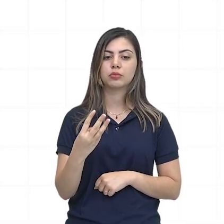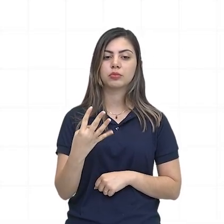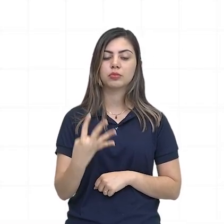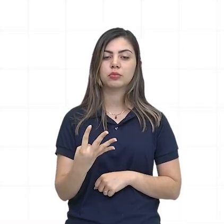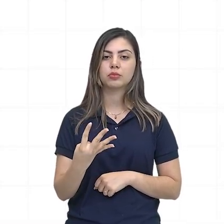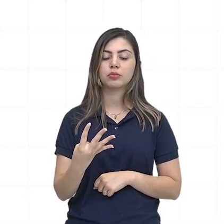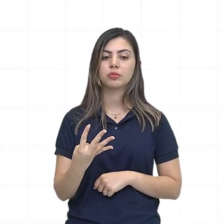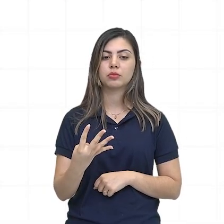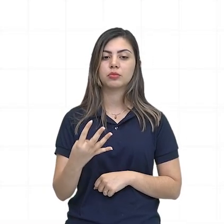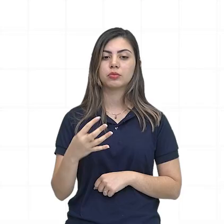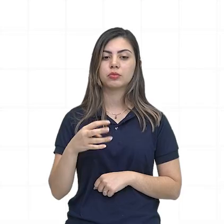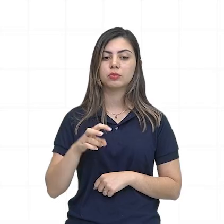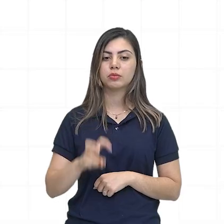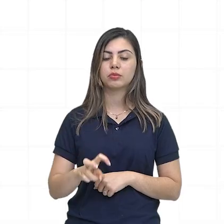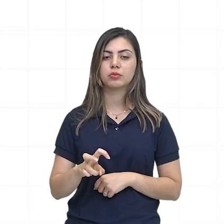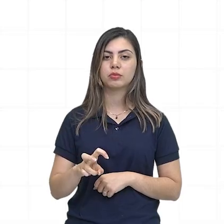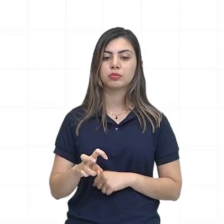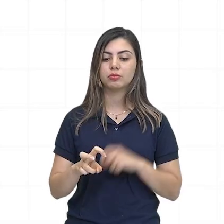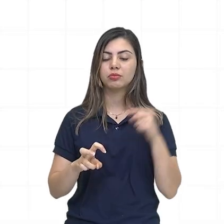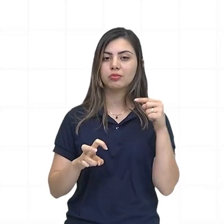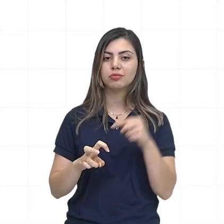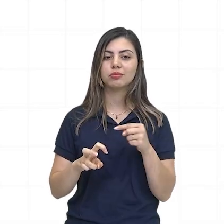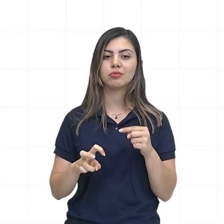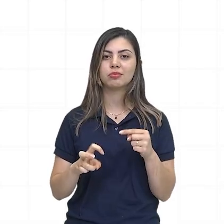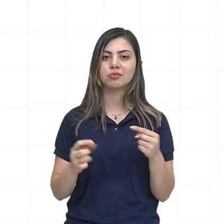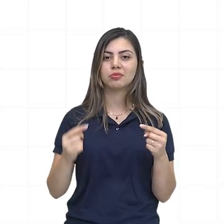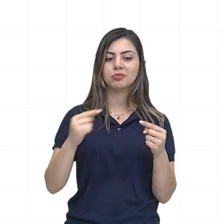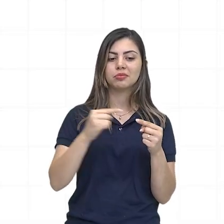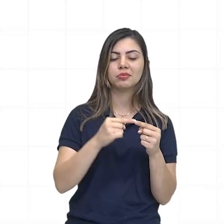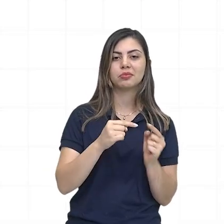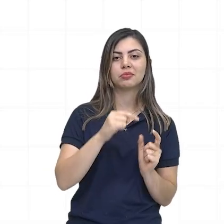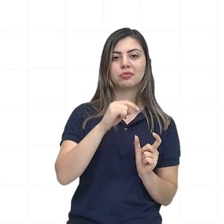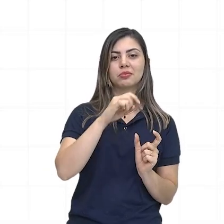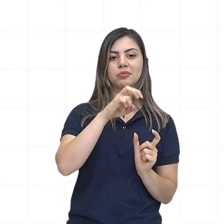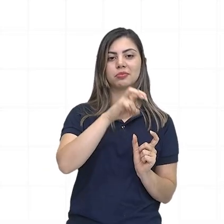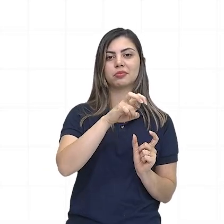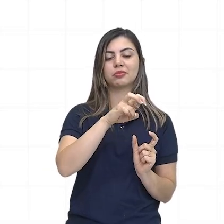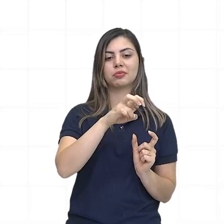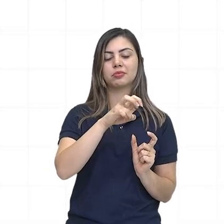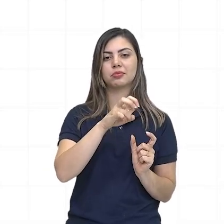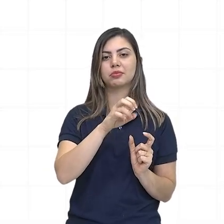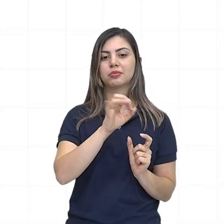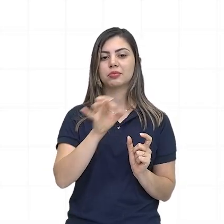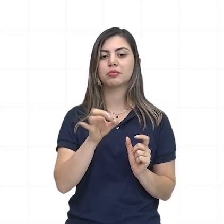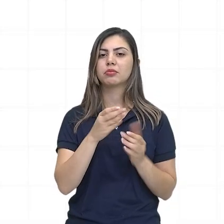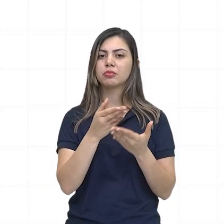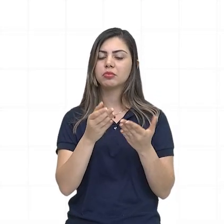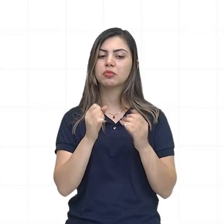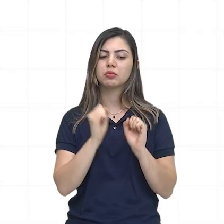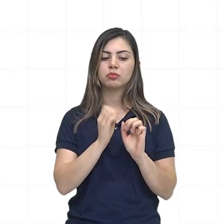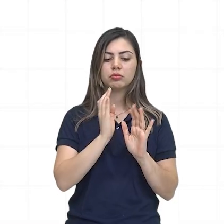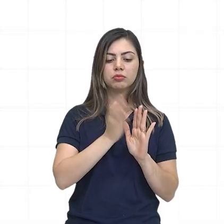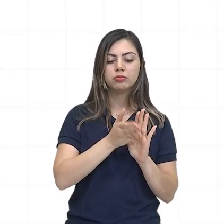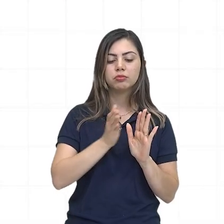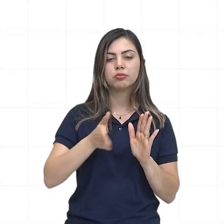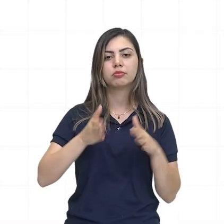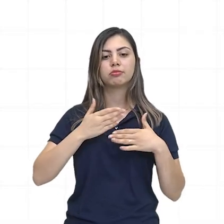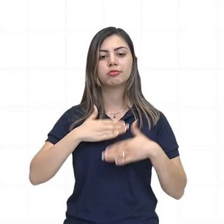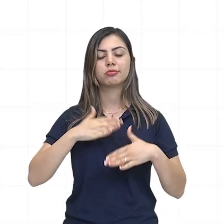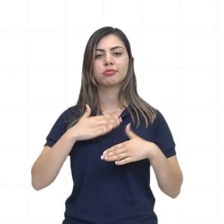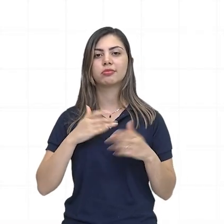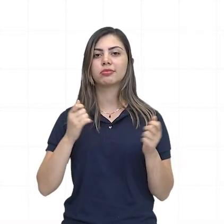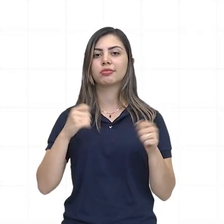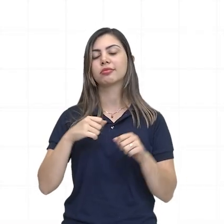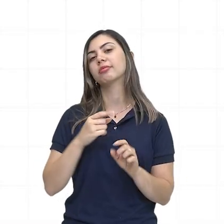3, 4 e 5, olha. Que você pode ir fazendo pausadamente. E aí você chega